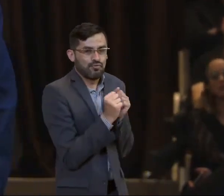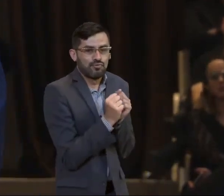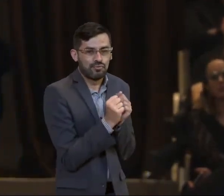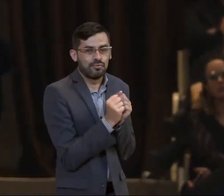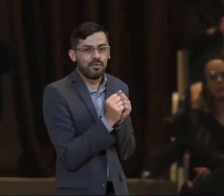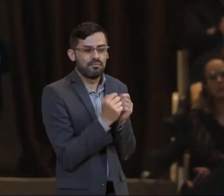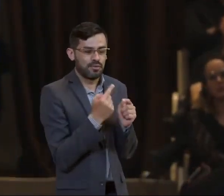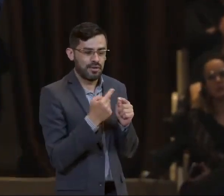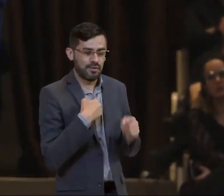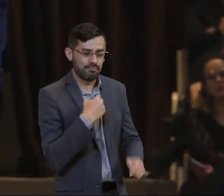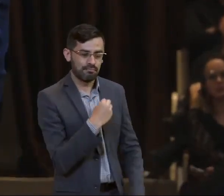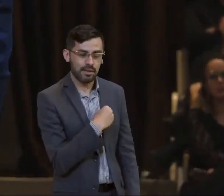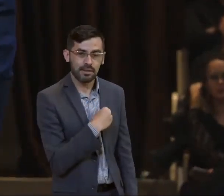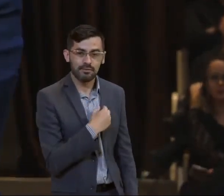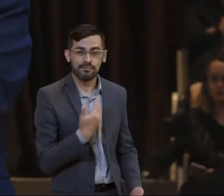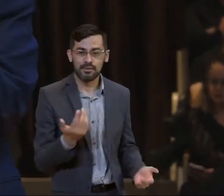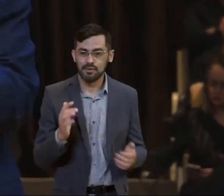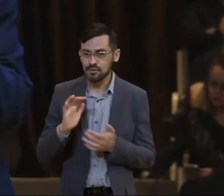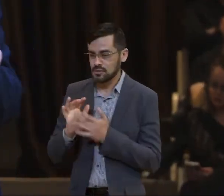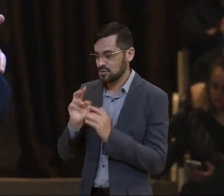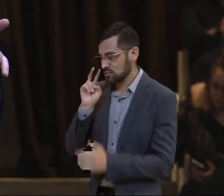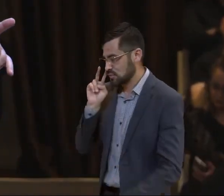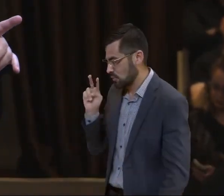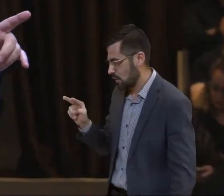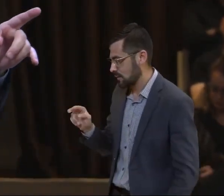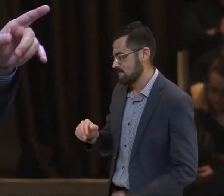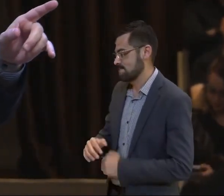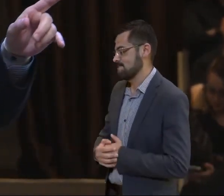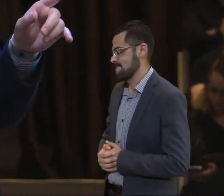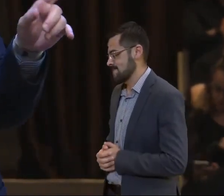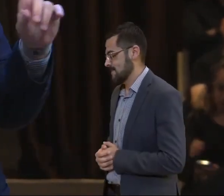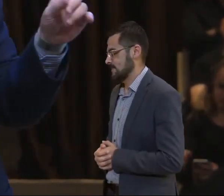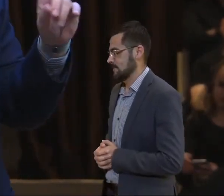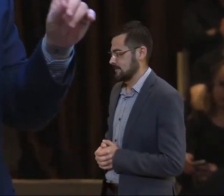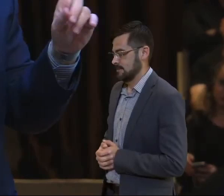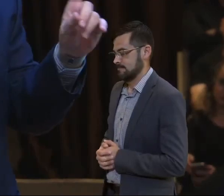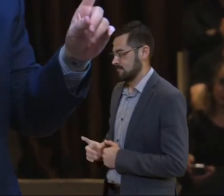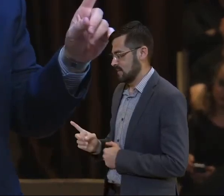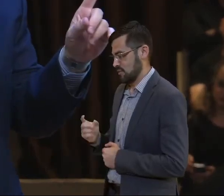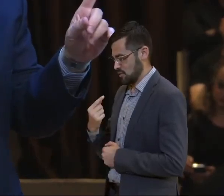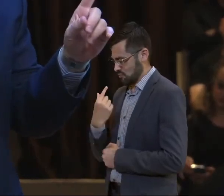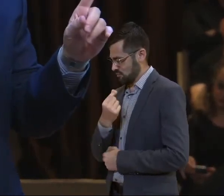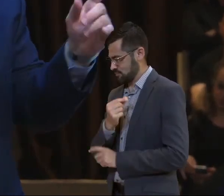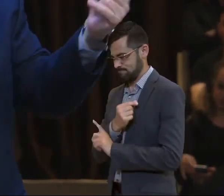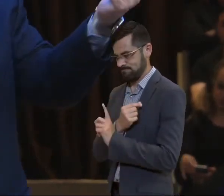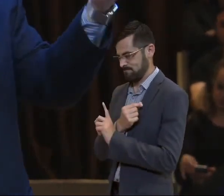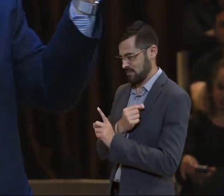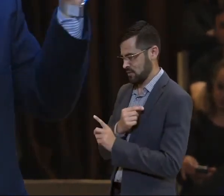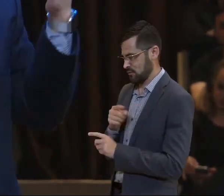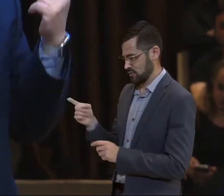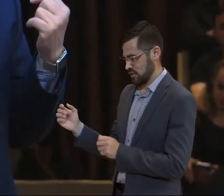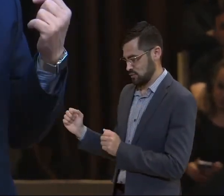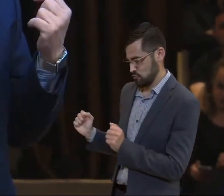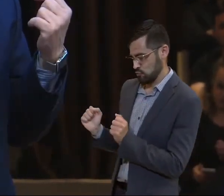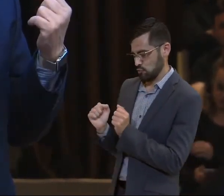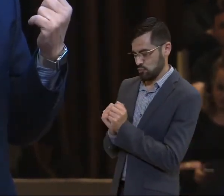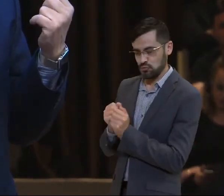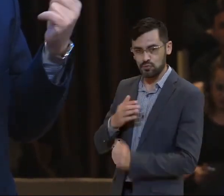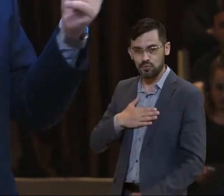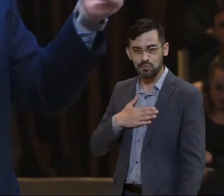perto. E aí Jesus olha para ele e diz assim: não, eu não vou embora, você vem